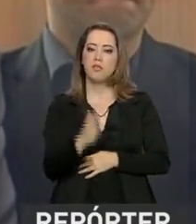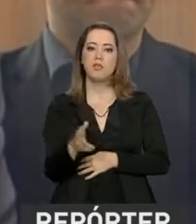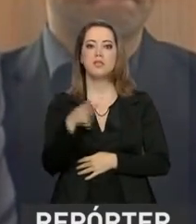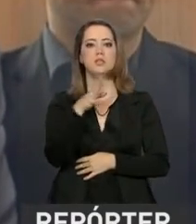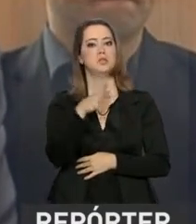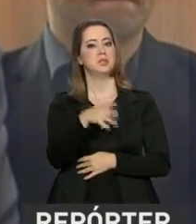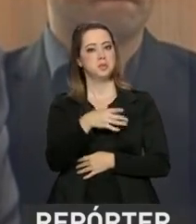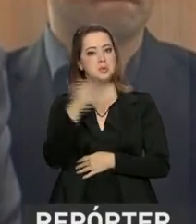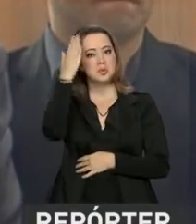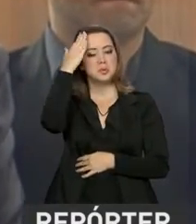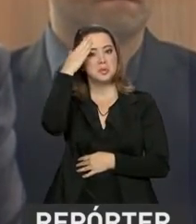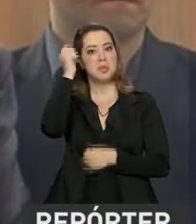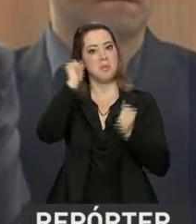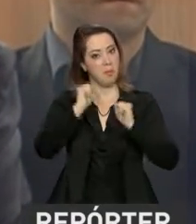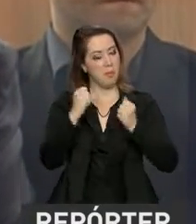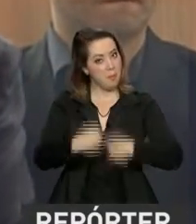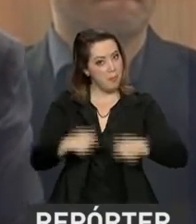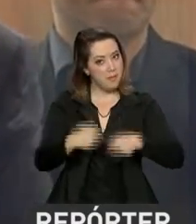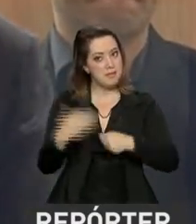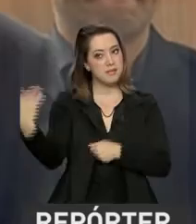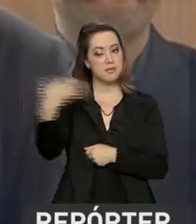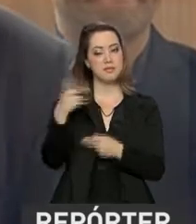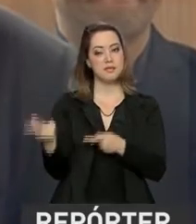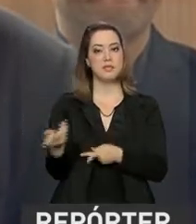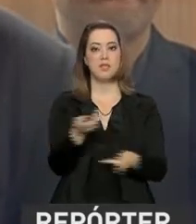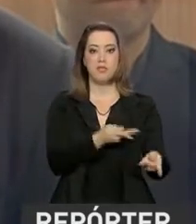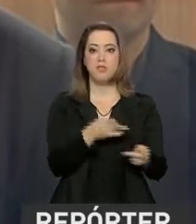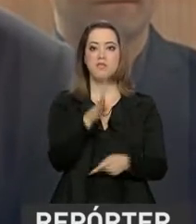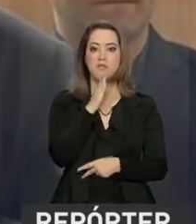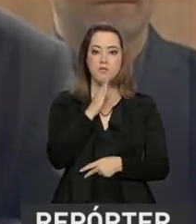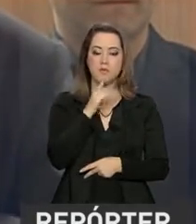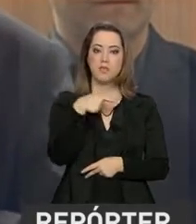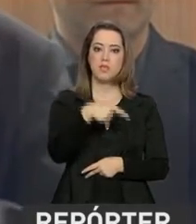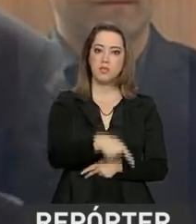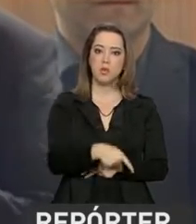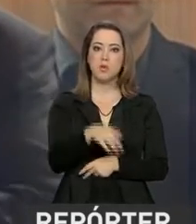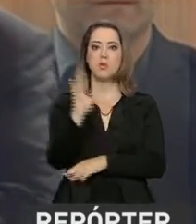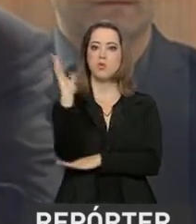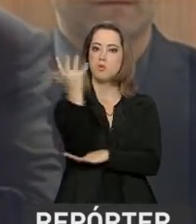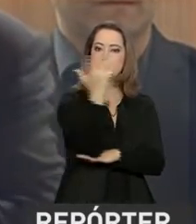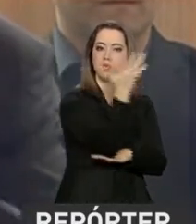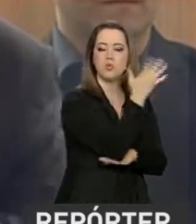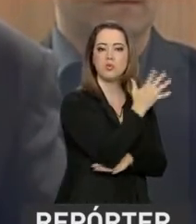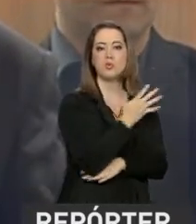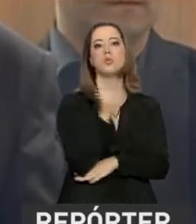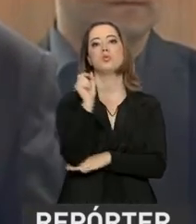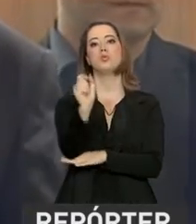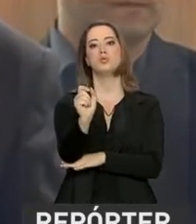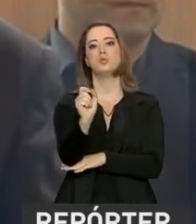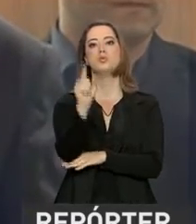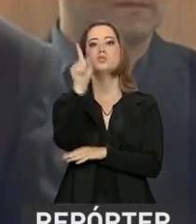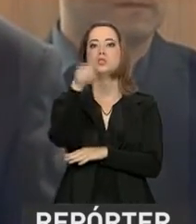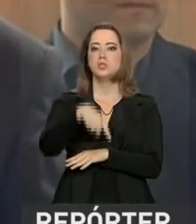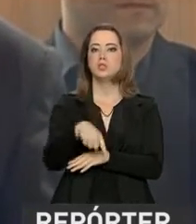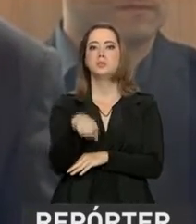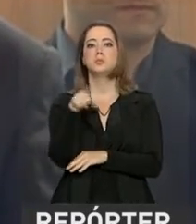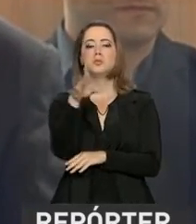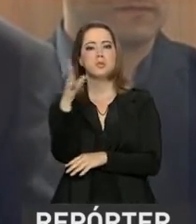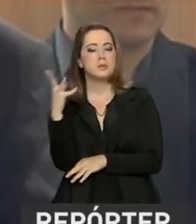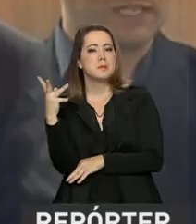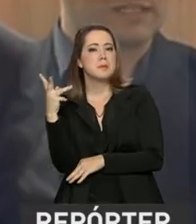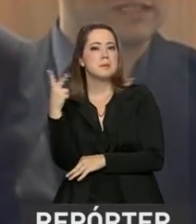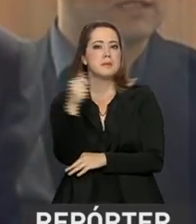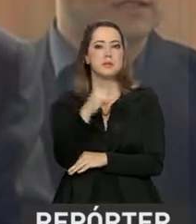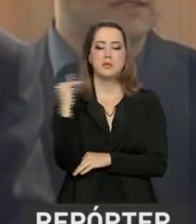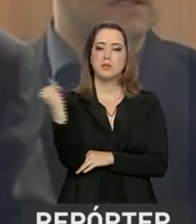programa obrigatório, e mostrar para ele o que é o Parque Nacional da Tijuca, o que é esse patrimônio ambiental, a importância